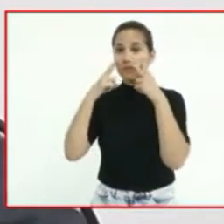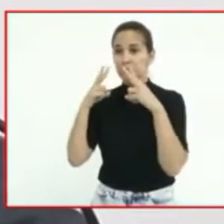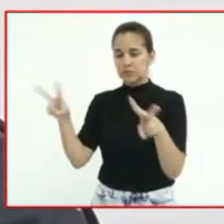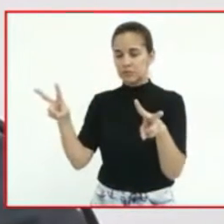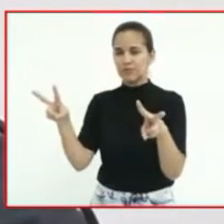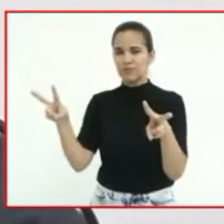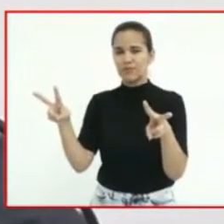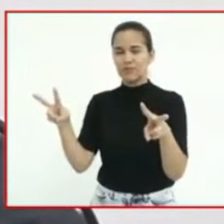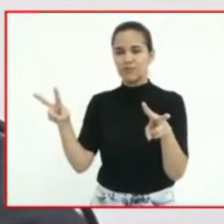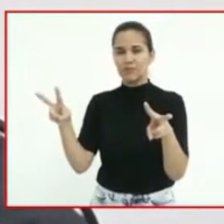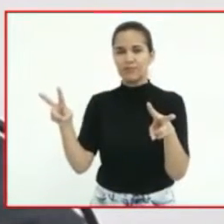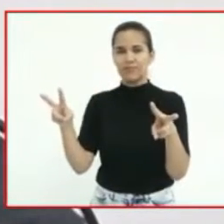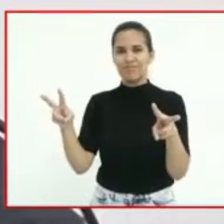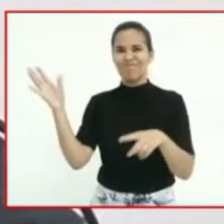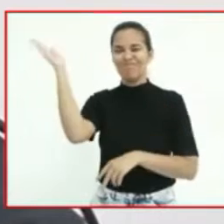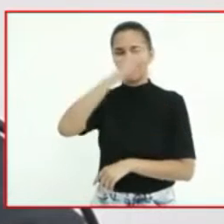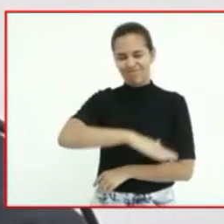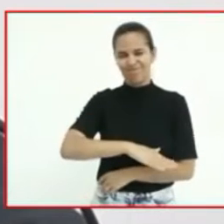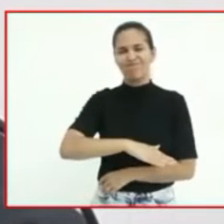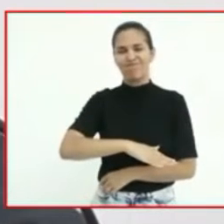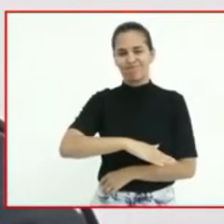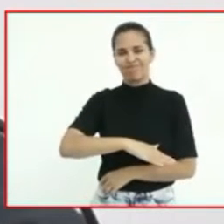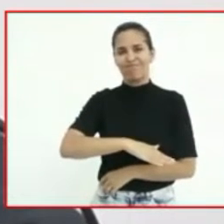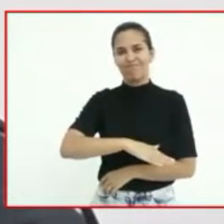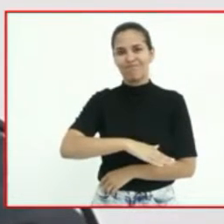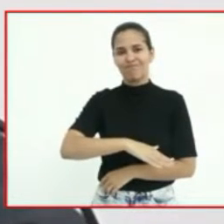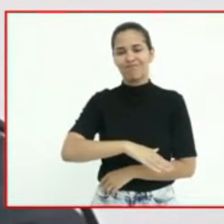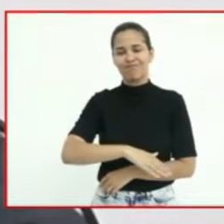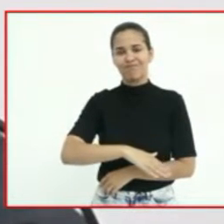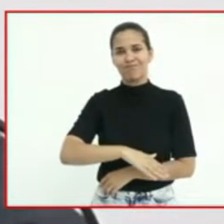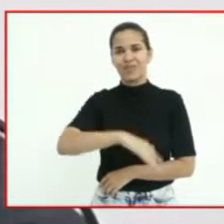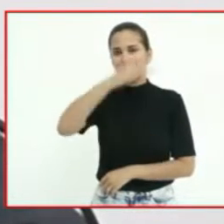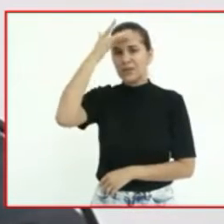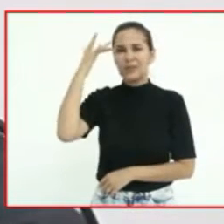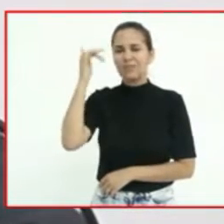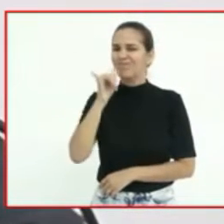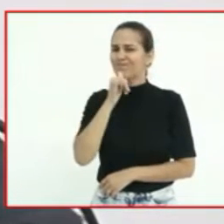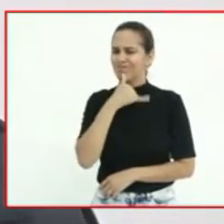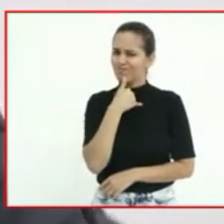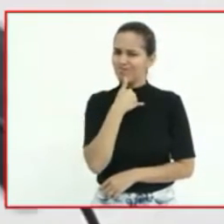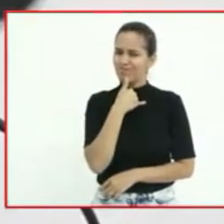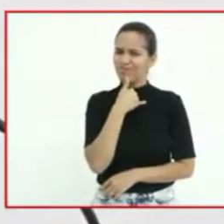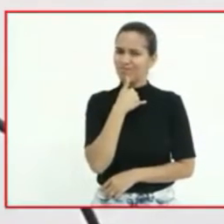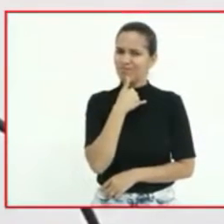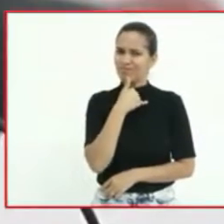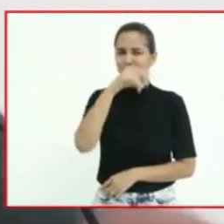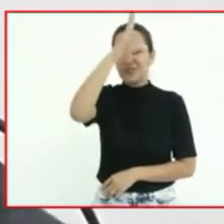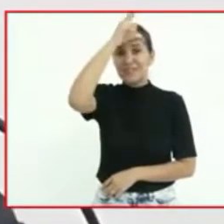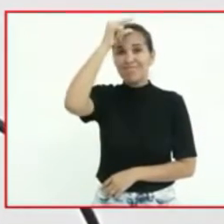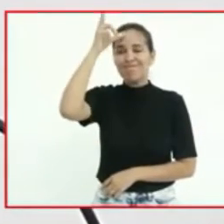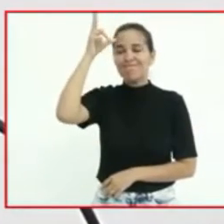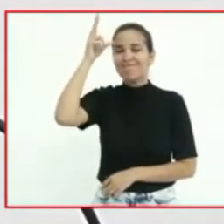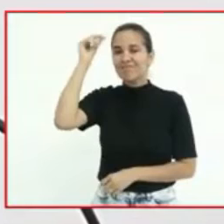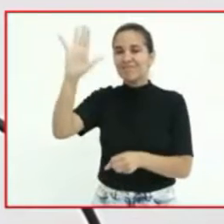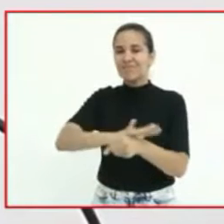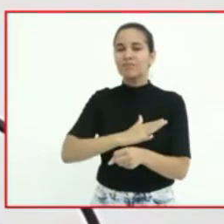vejo uma certa maldade. Não tem ninguém contente. E a prefeitura está cheia de